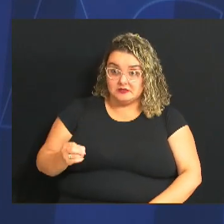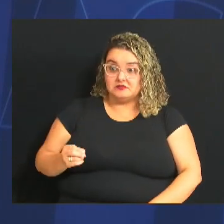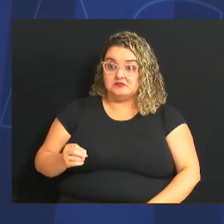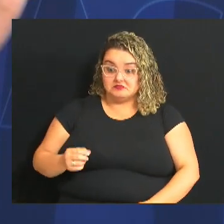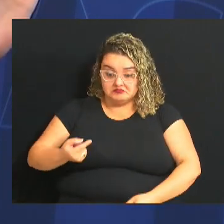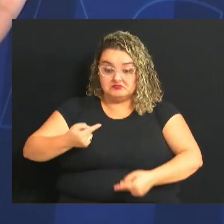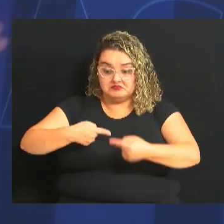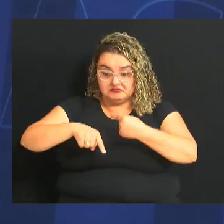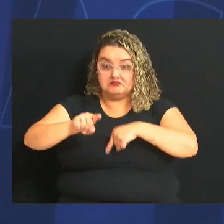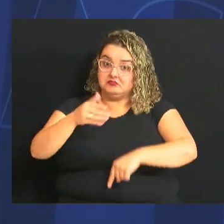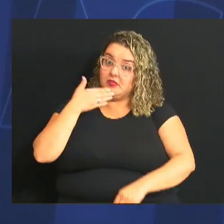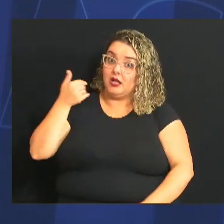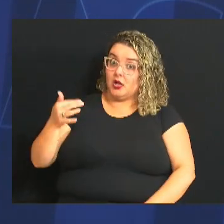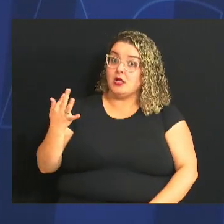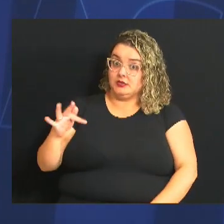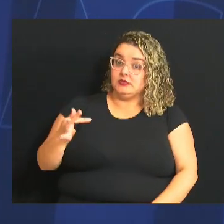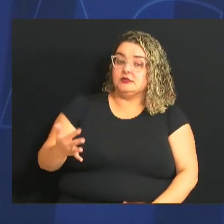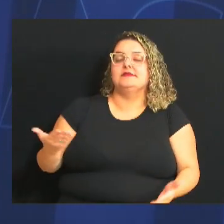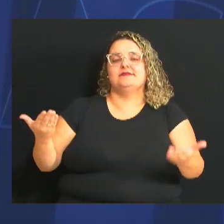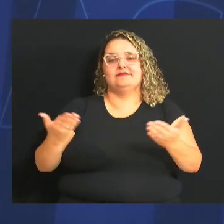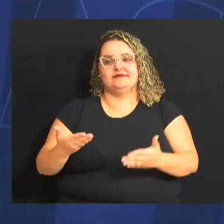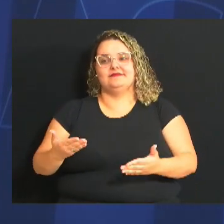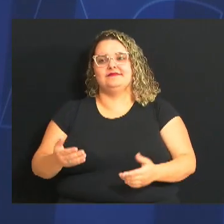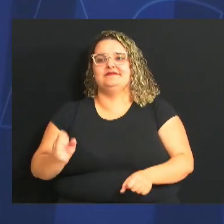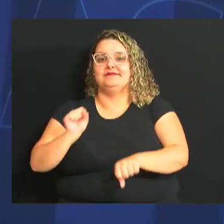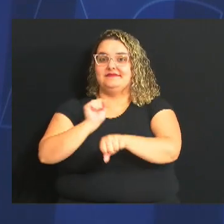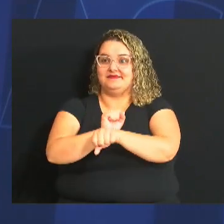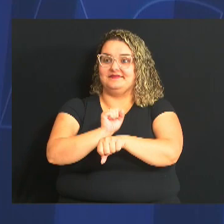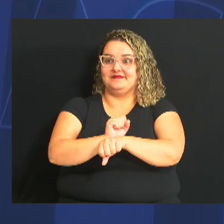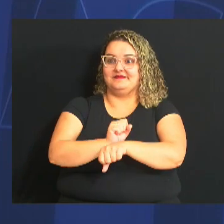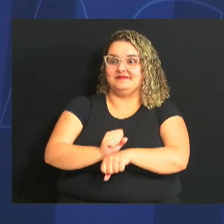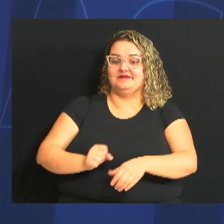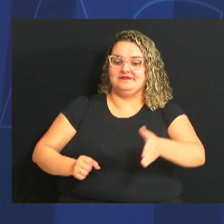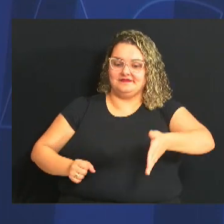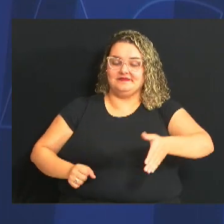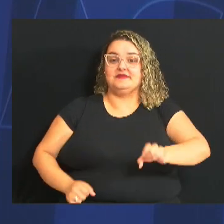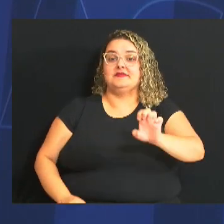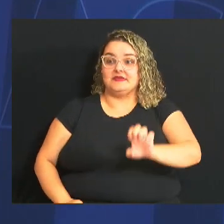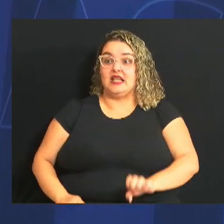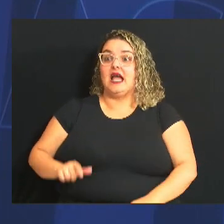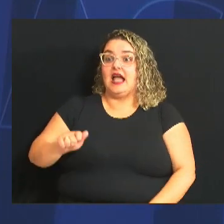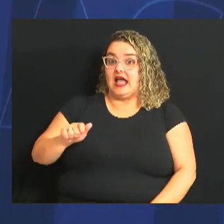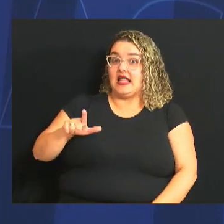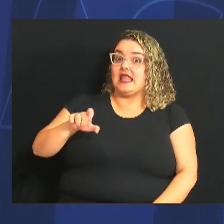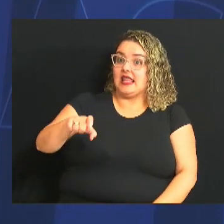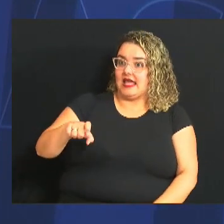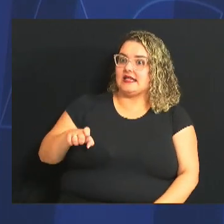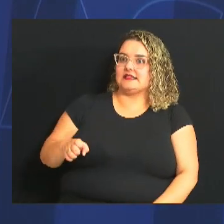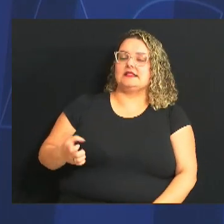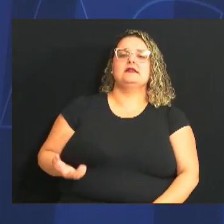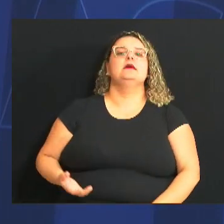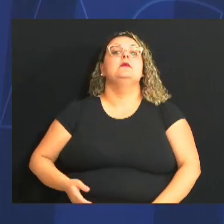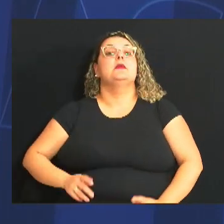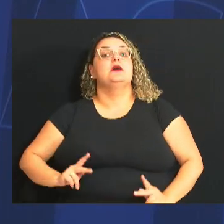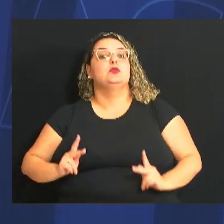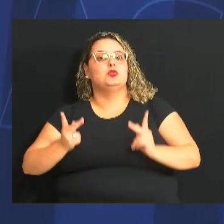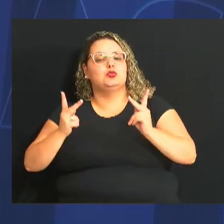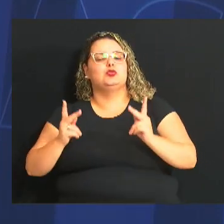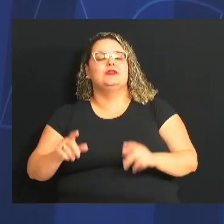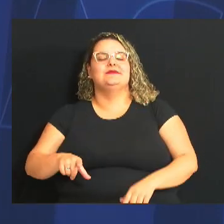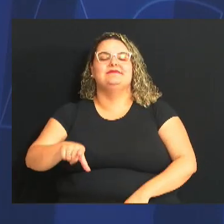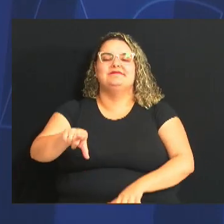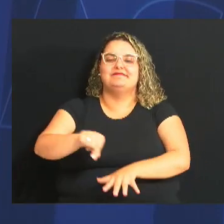recuperados das lesões e agora é aguardar o lateral esquerdo Alex Sandro para o time ganhar mais uma opção